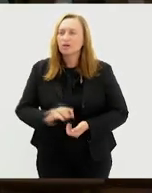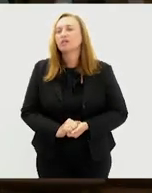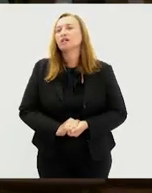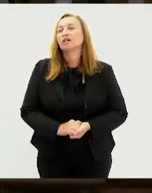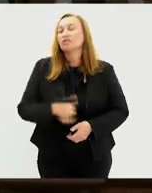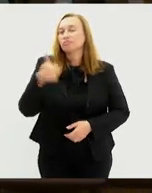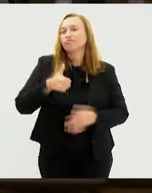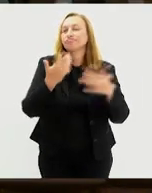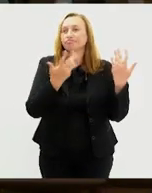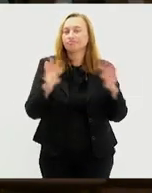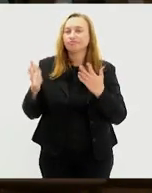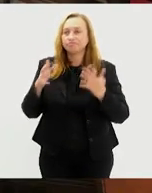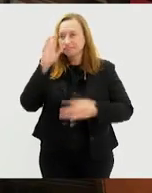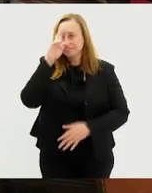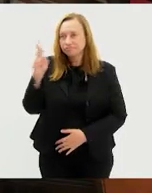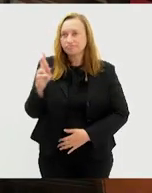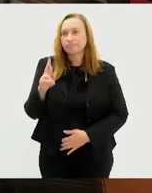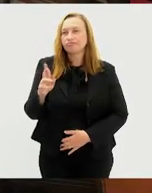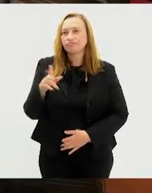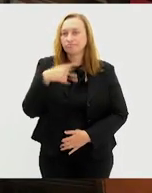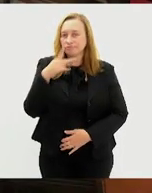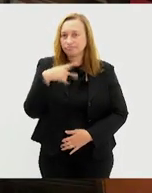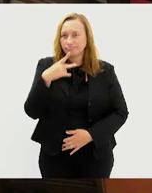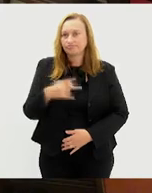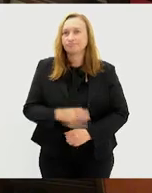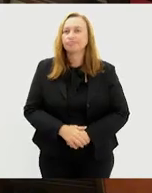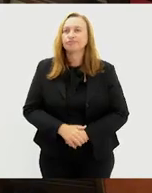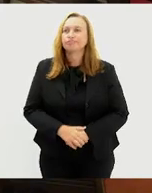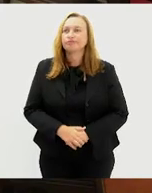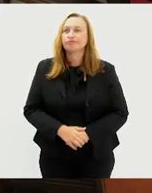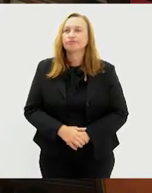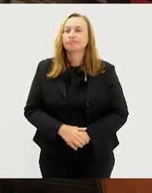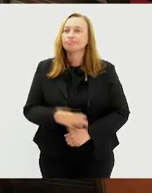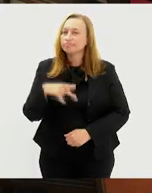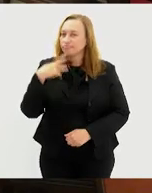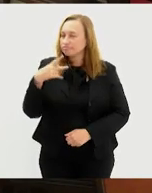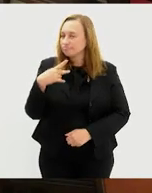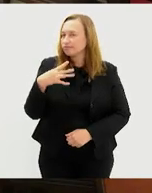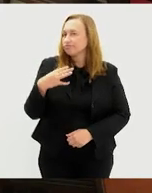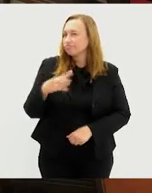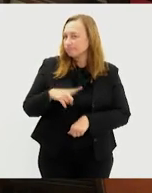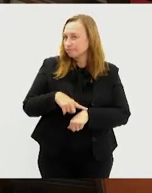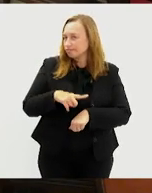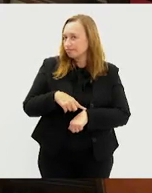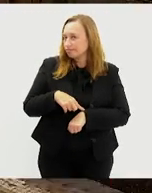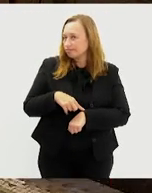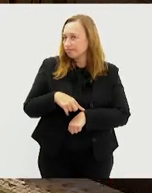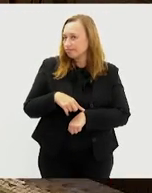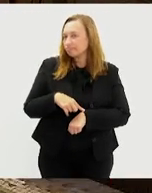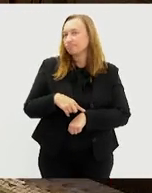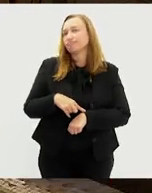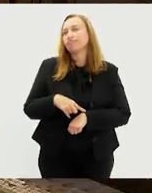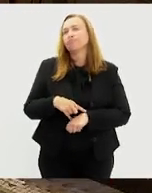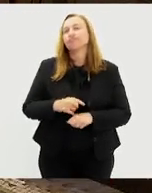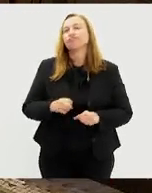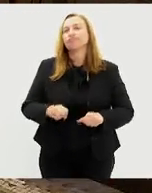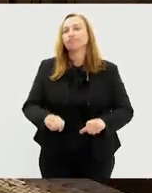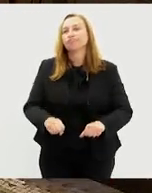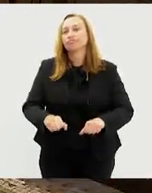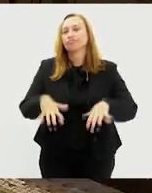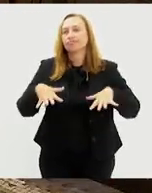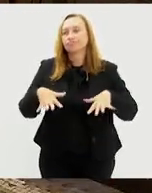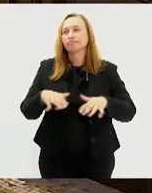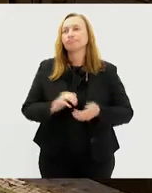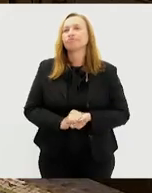parabenizar a vossa excelência pela fala e uma fala justamente no momento que a gente tá aqui na mesa com a